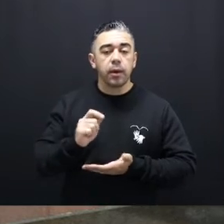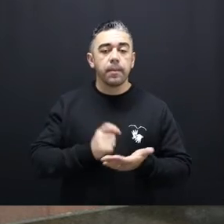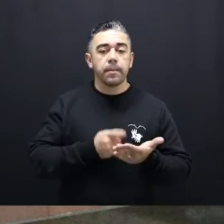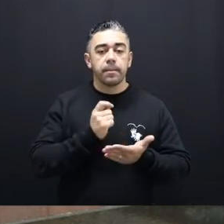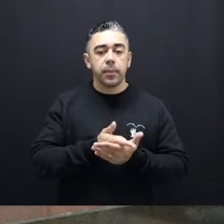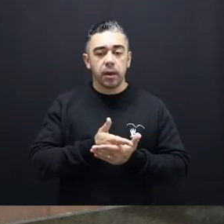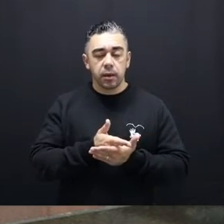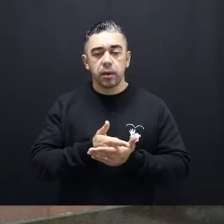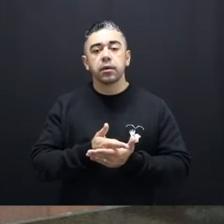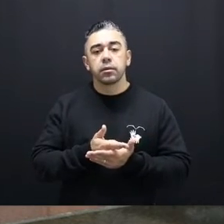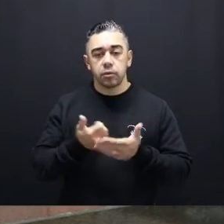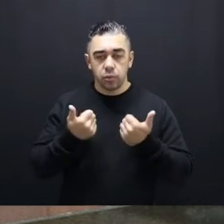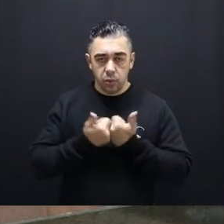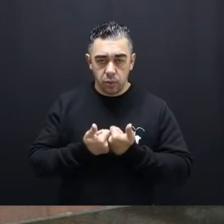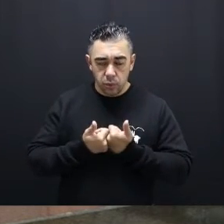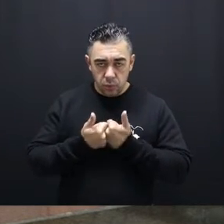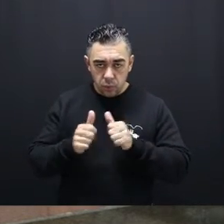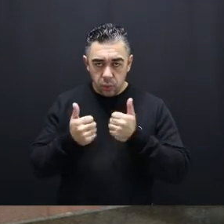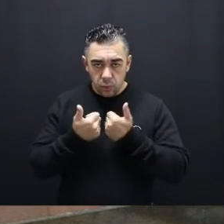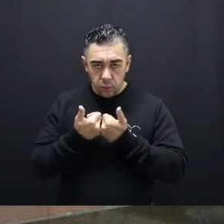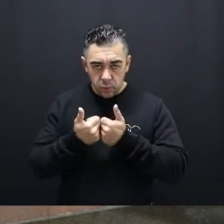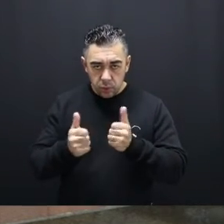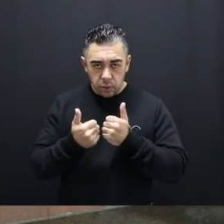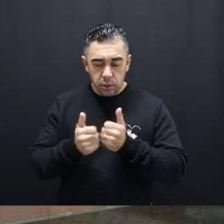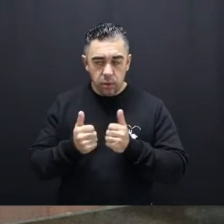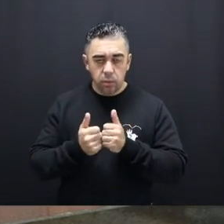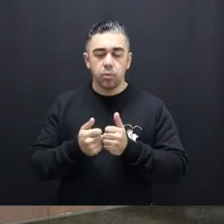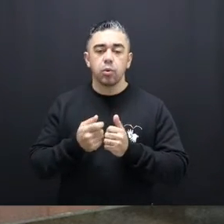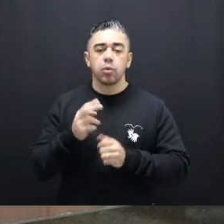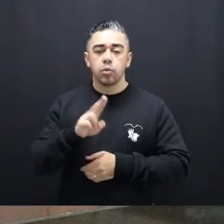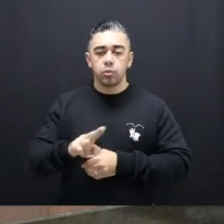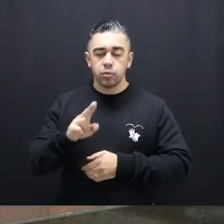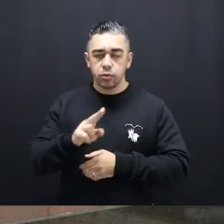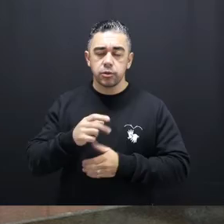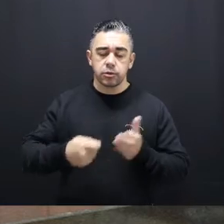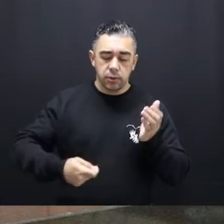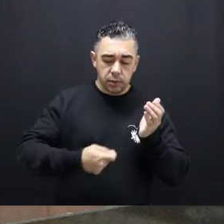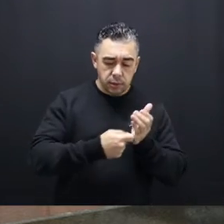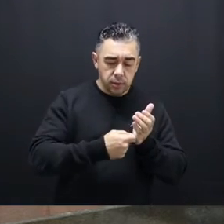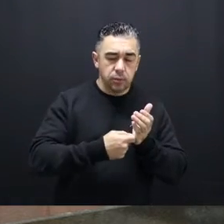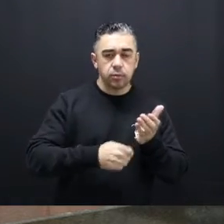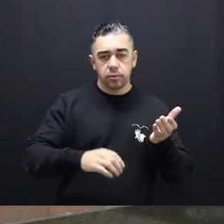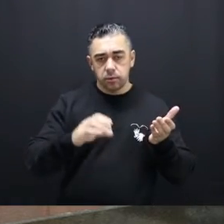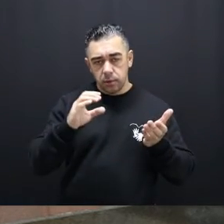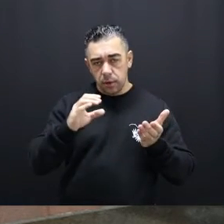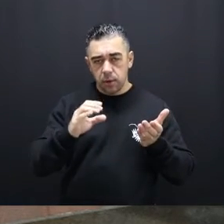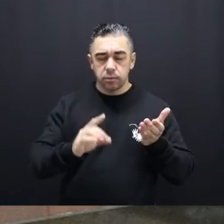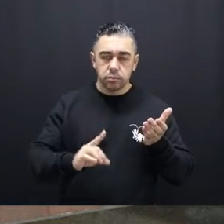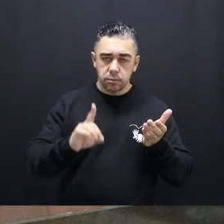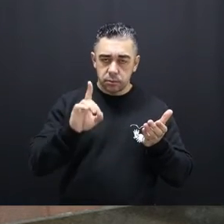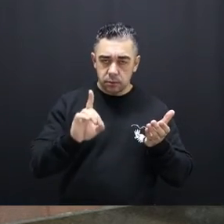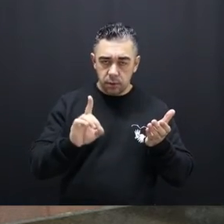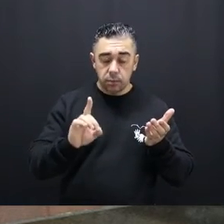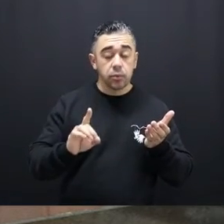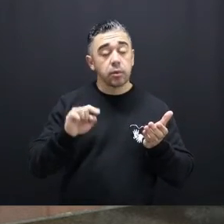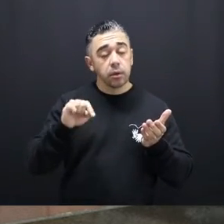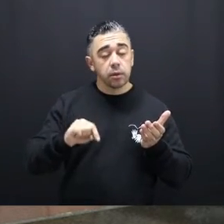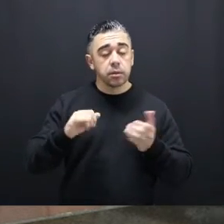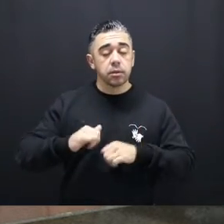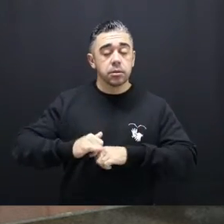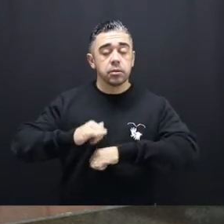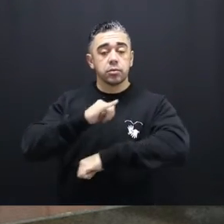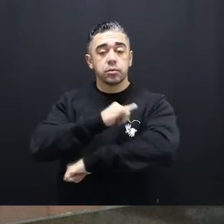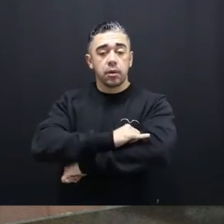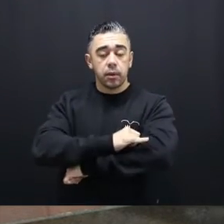da tarifa do transporte público por meio de cartões de crédito e débito no município de São José dos Pinhais e dá